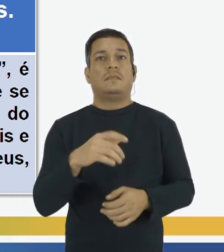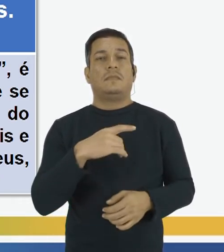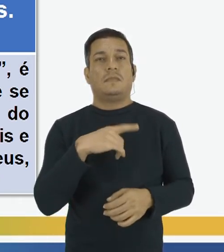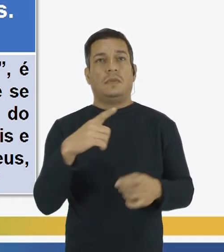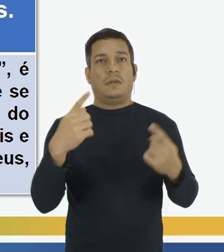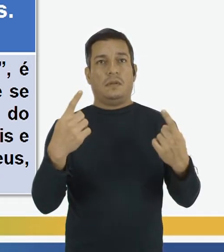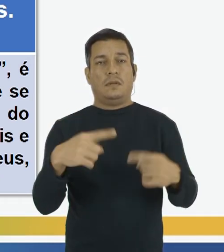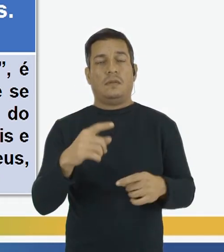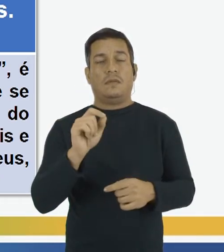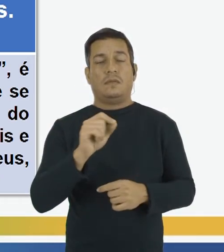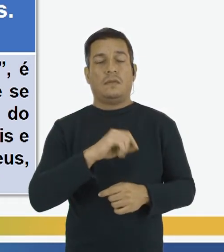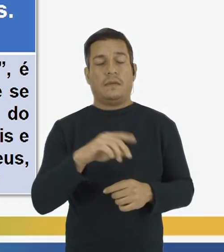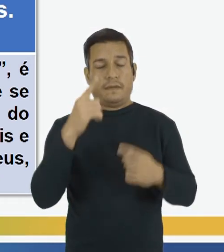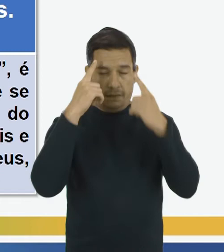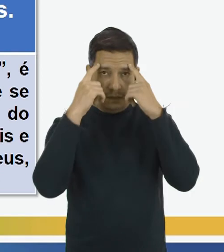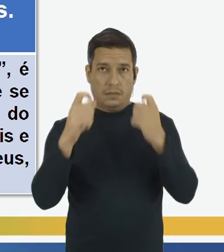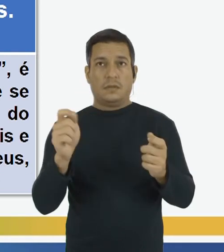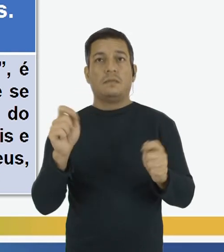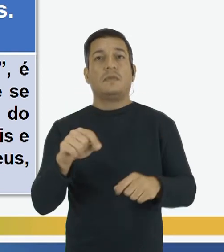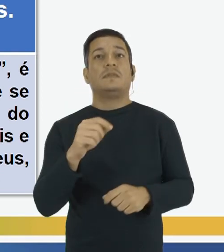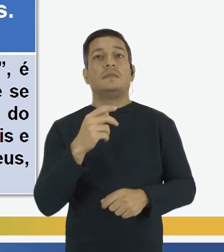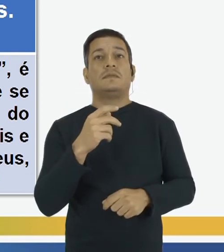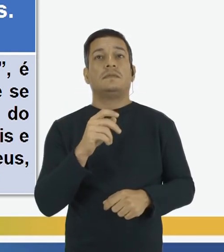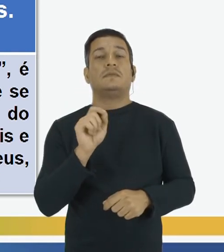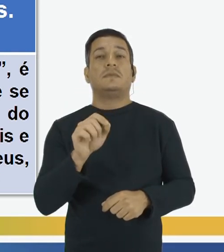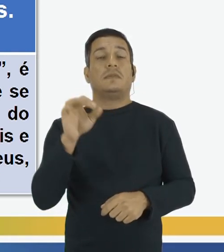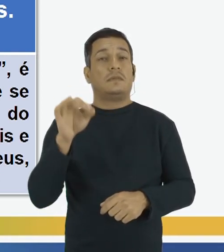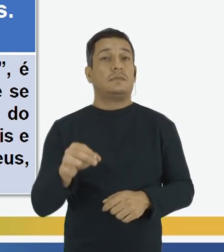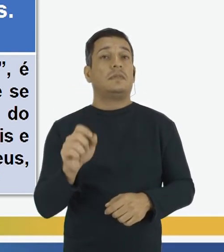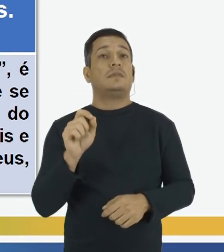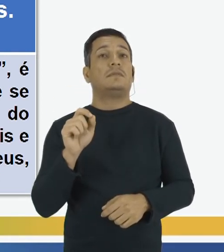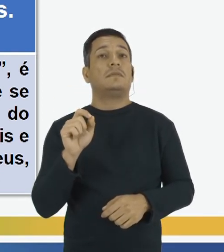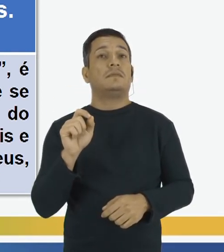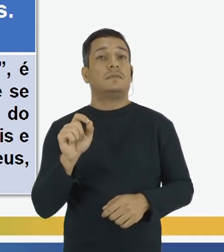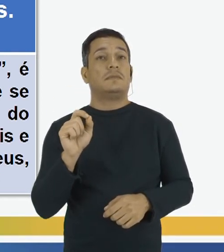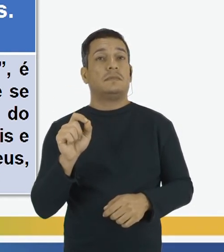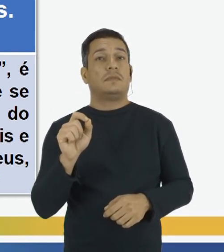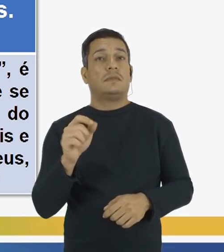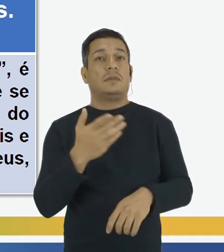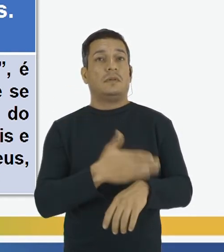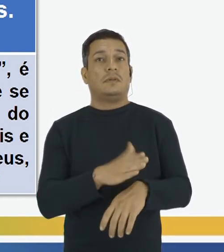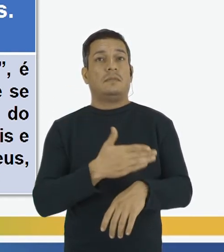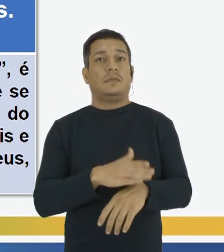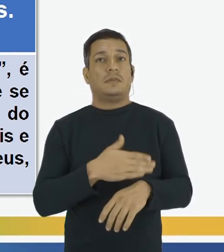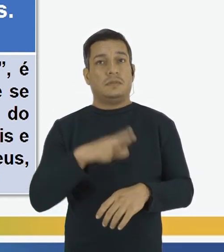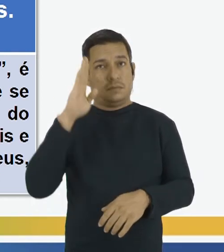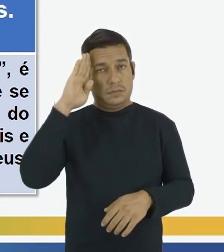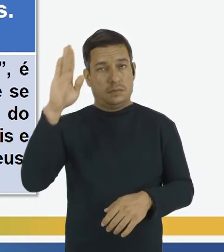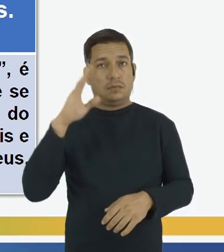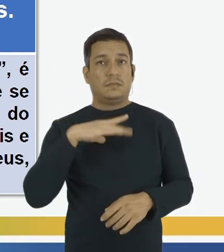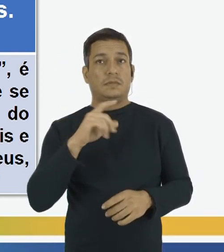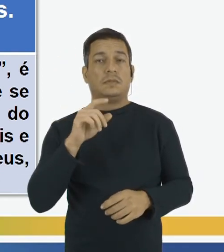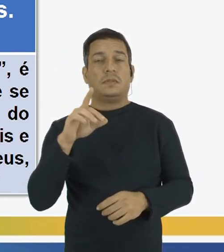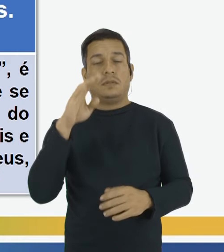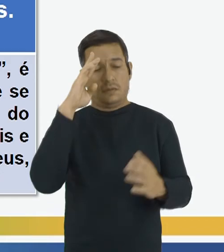contra qualquer outro, pode-se dizer que está correto a prática de princípio de sua